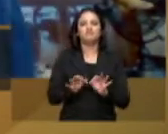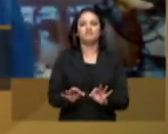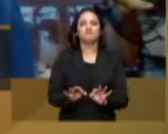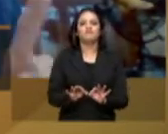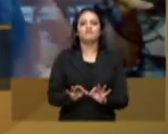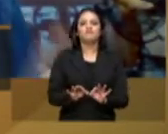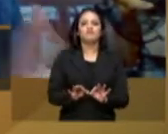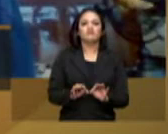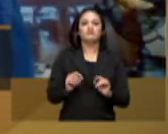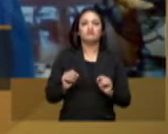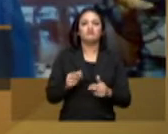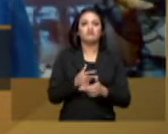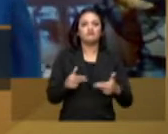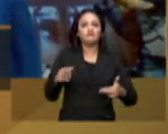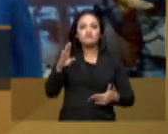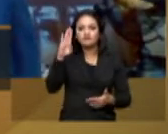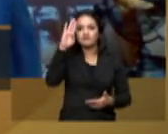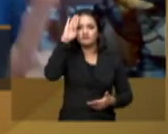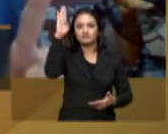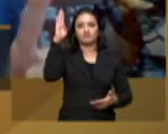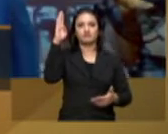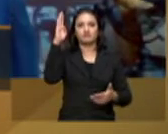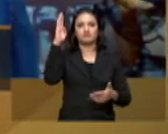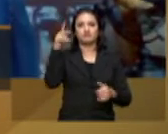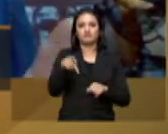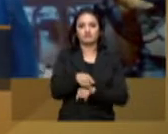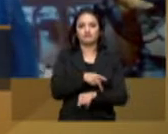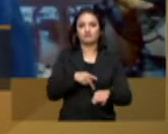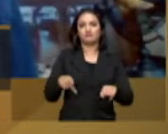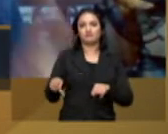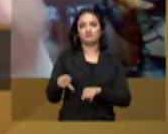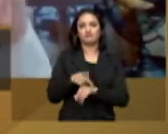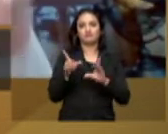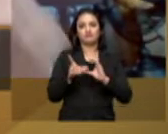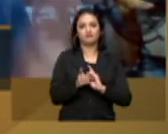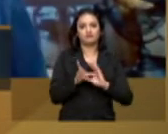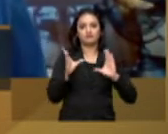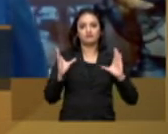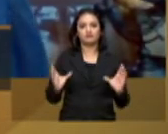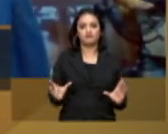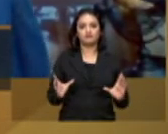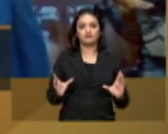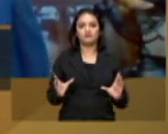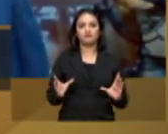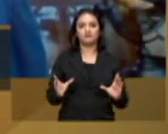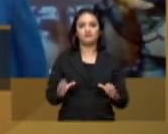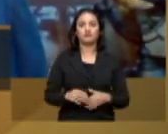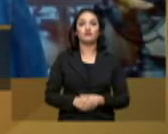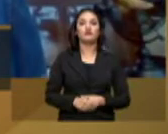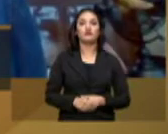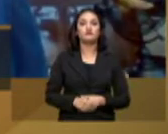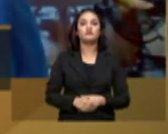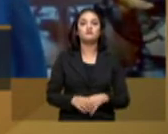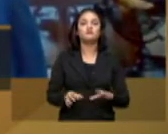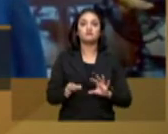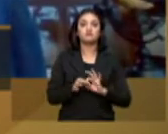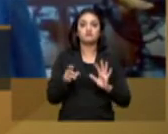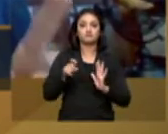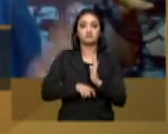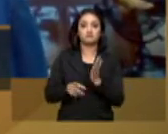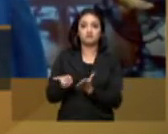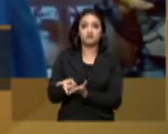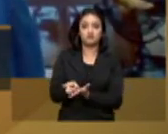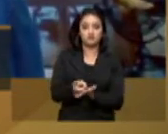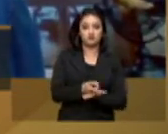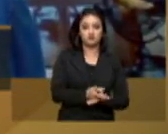um dos pontos principais do Estado Democrático de Direito e dos direitos fundamentais, que é a legalidade tributária. Estamos num